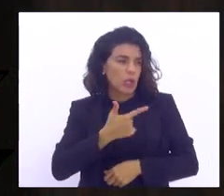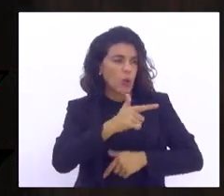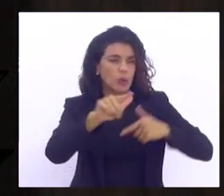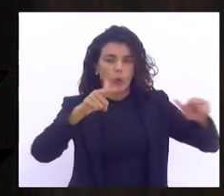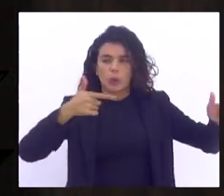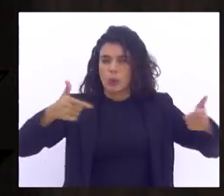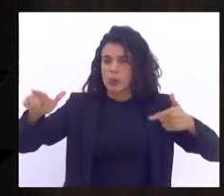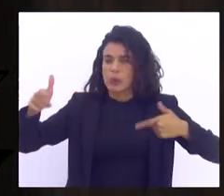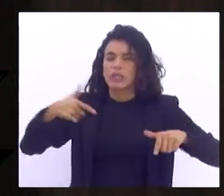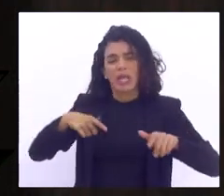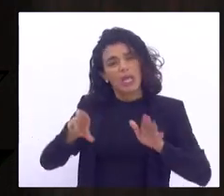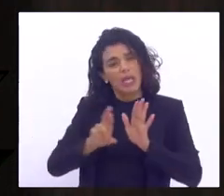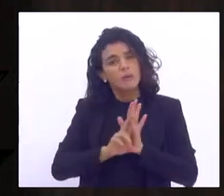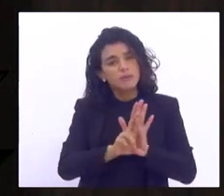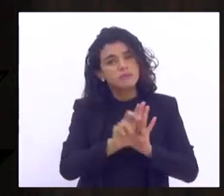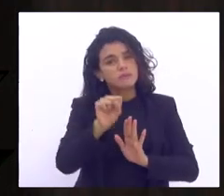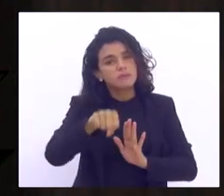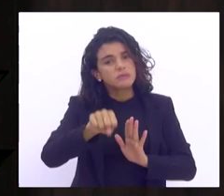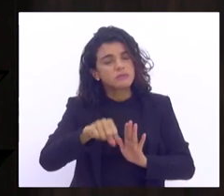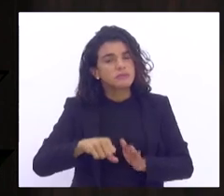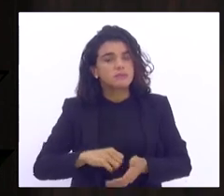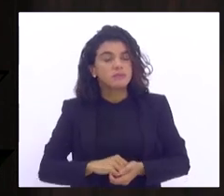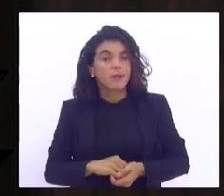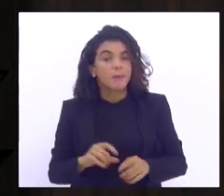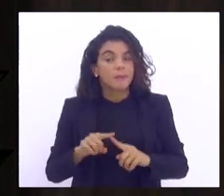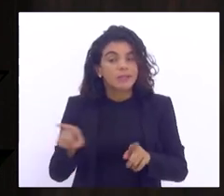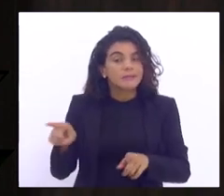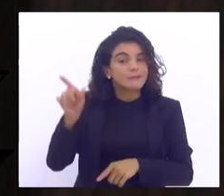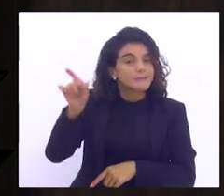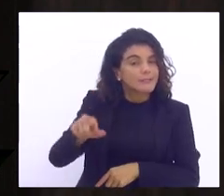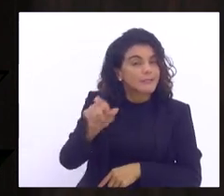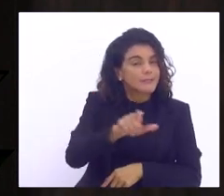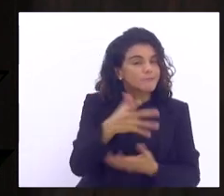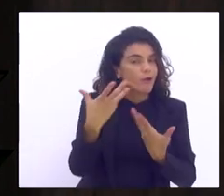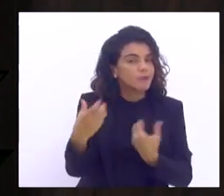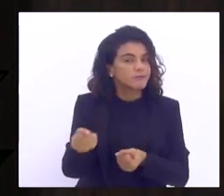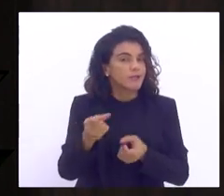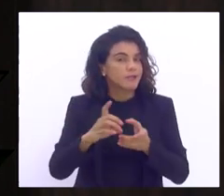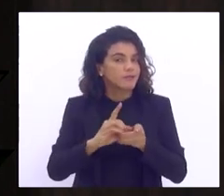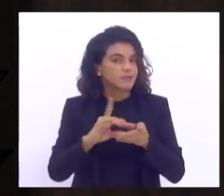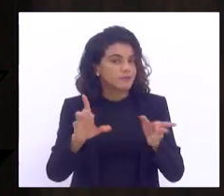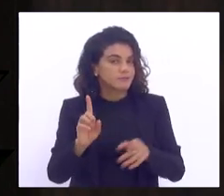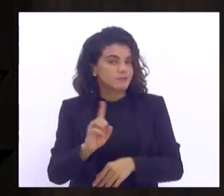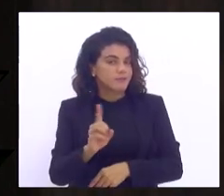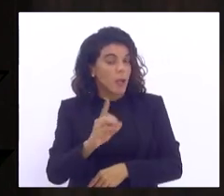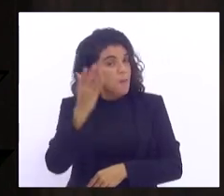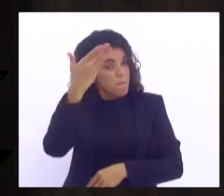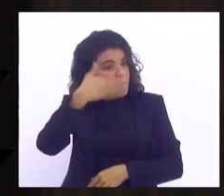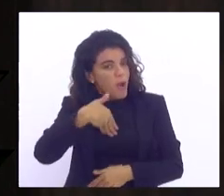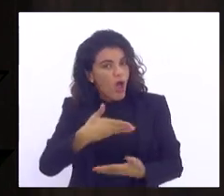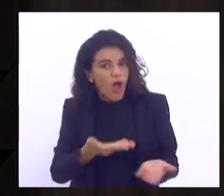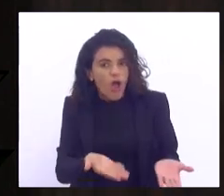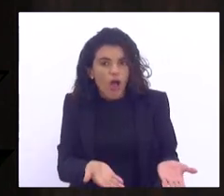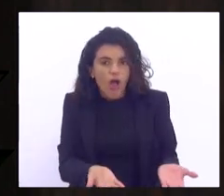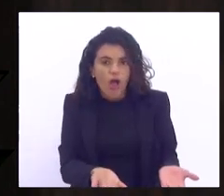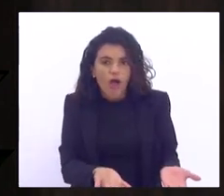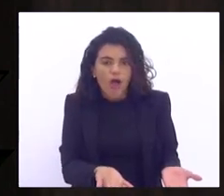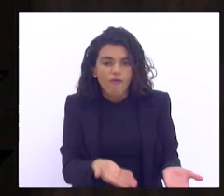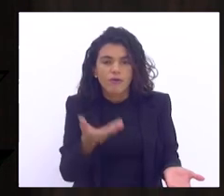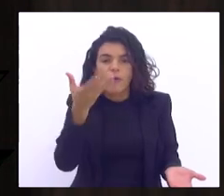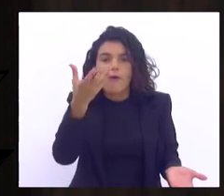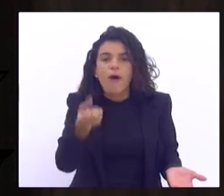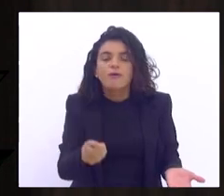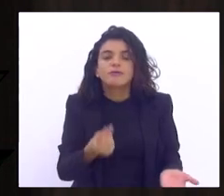tem representatividade. Só que eles não aceitam a democracia. E a prova é exatamente essa. Eles não aceitam